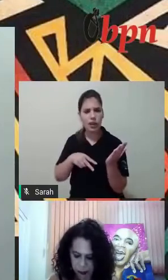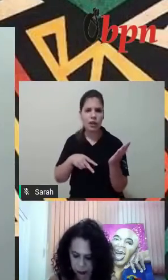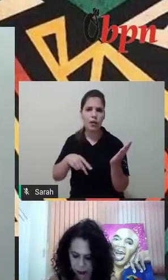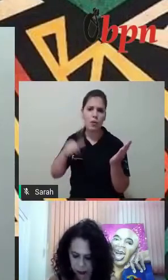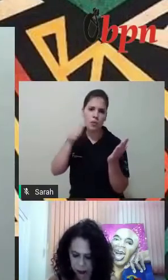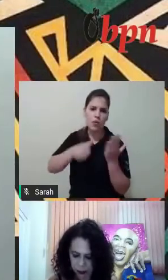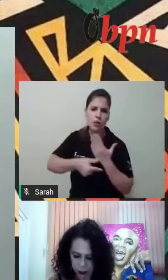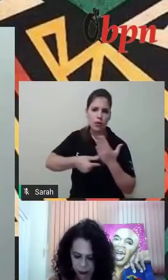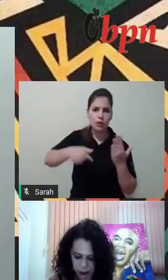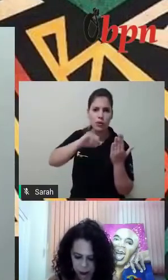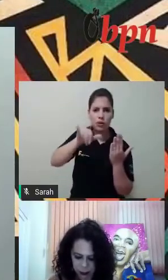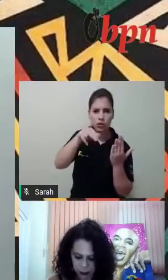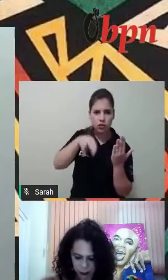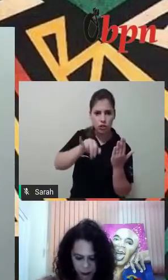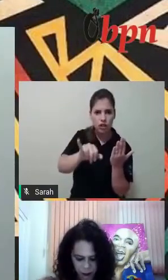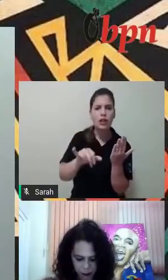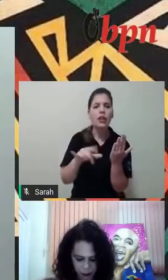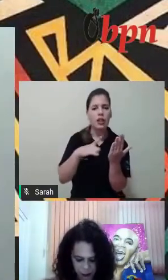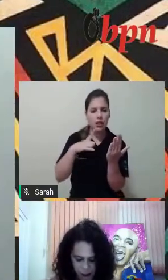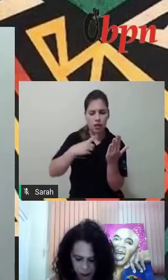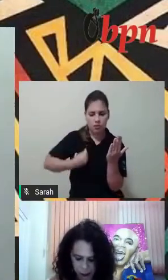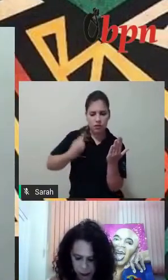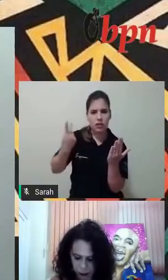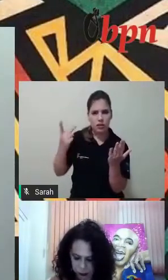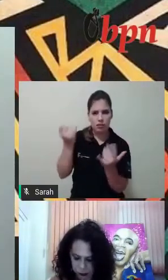traço autobiográfico.